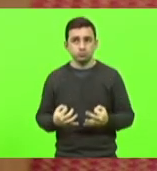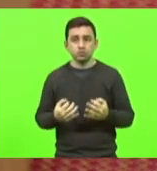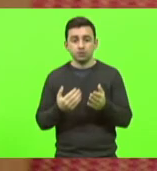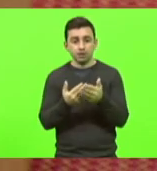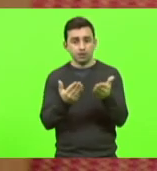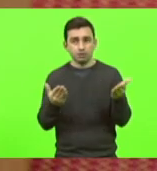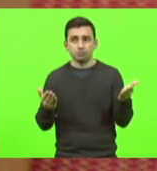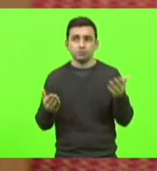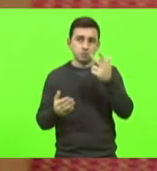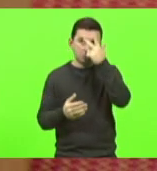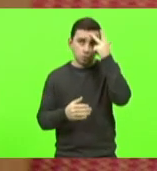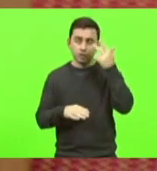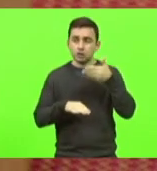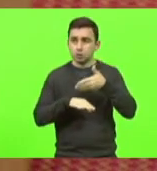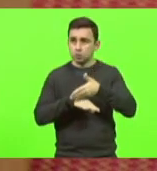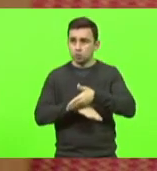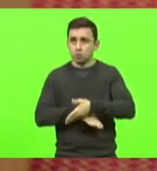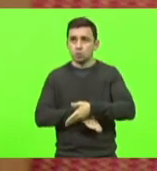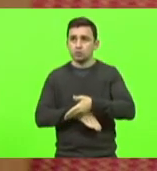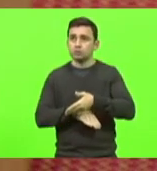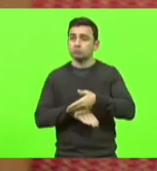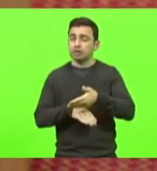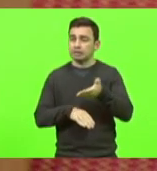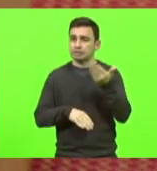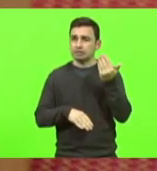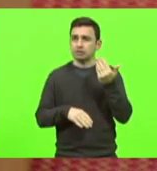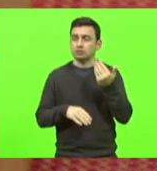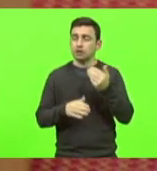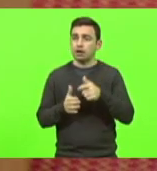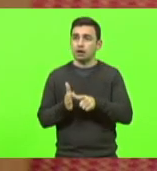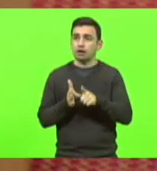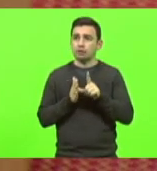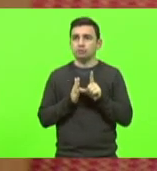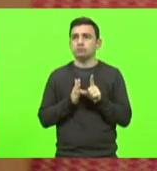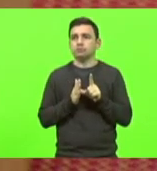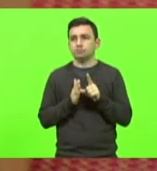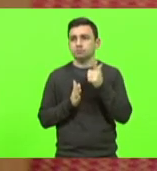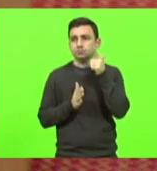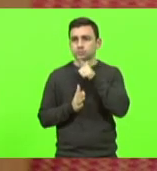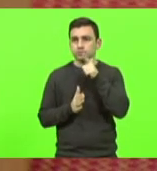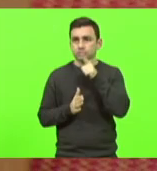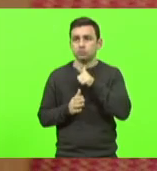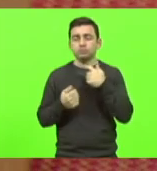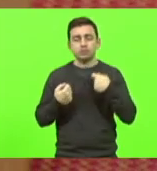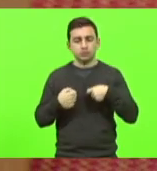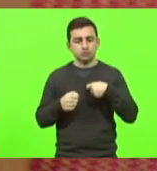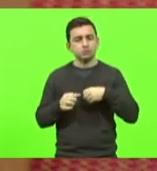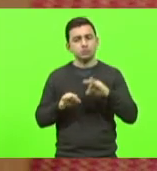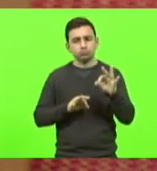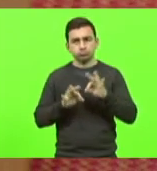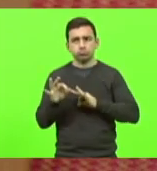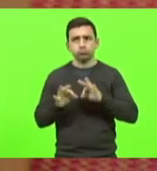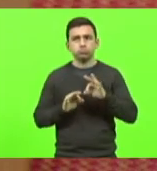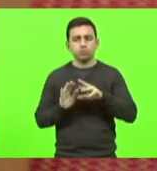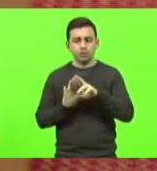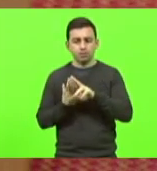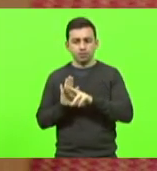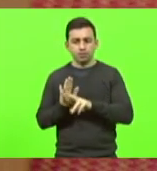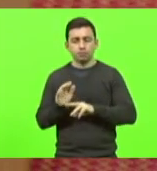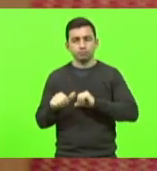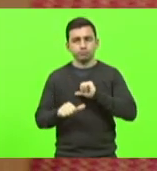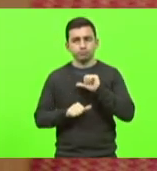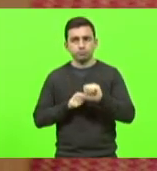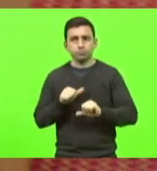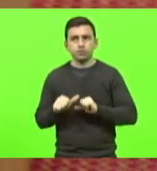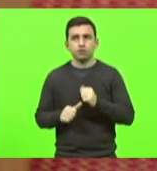entrou cedo no serviço público e que se faça essa correção na regra de transição